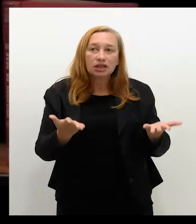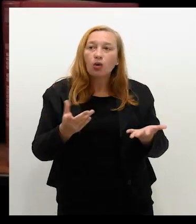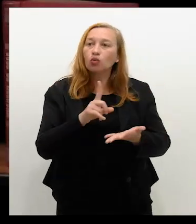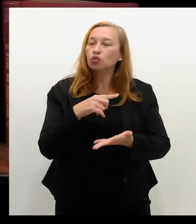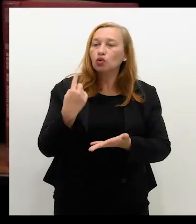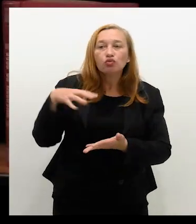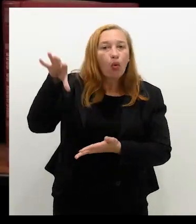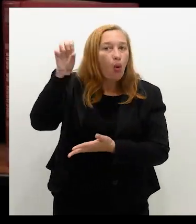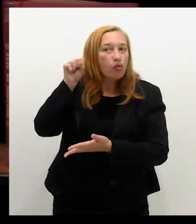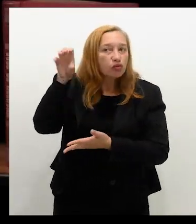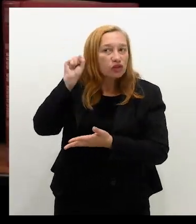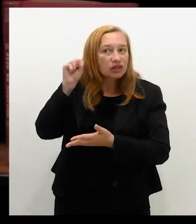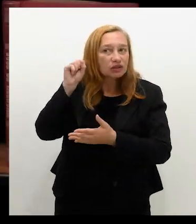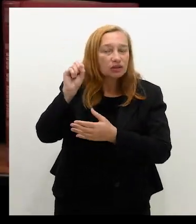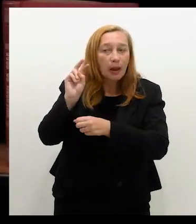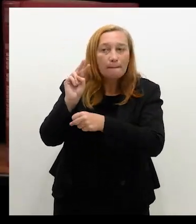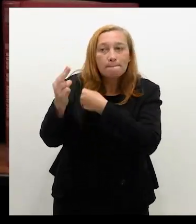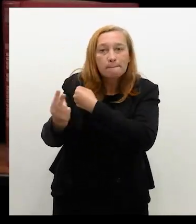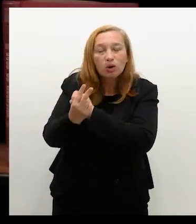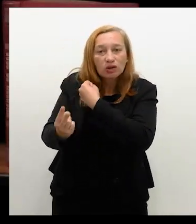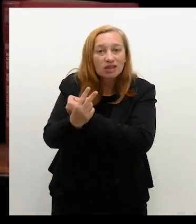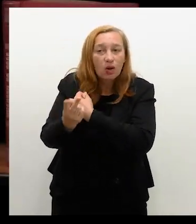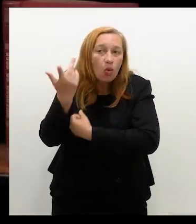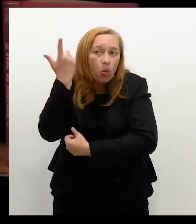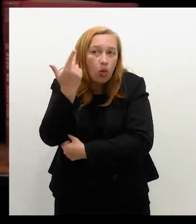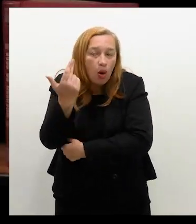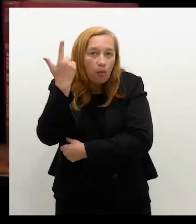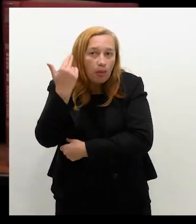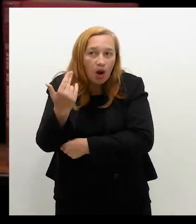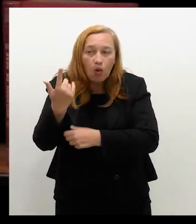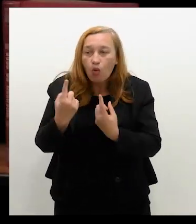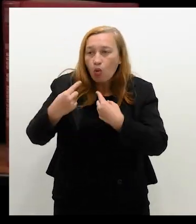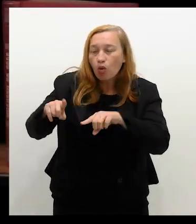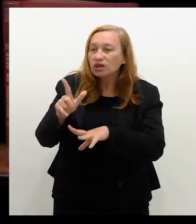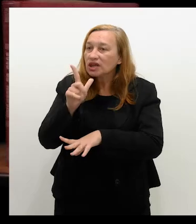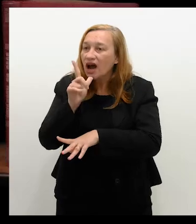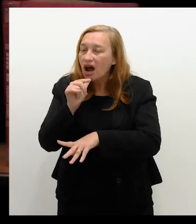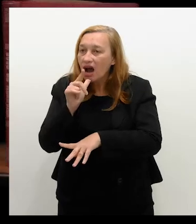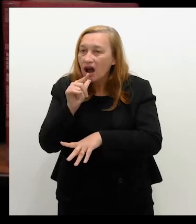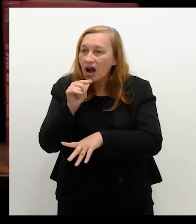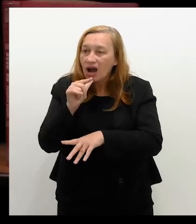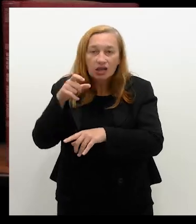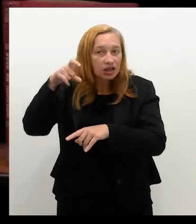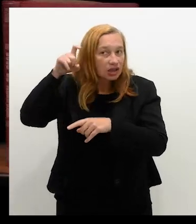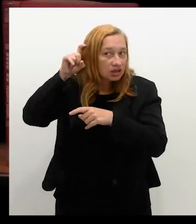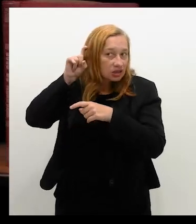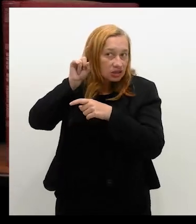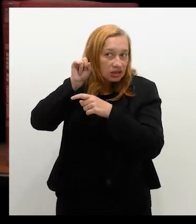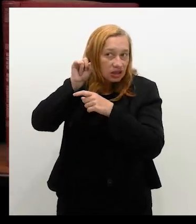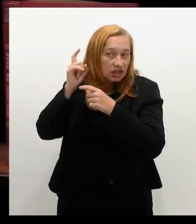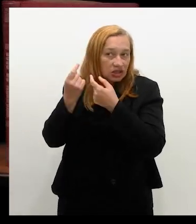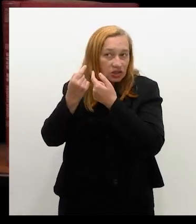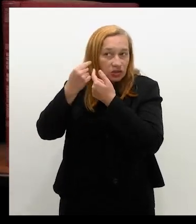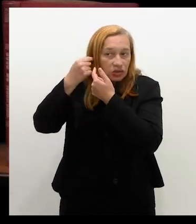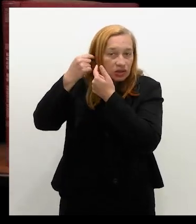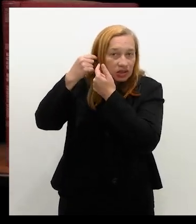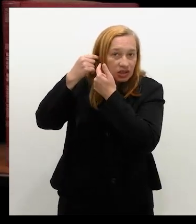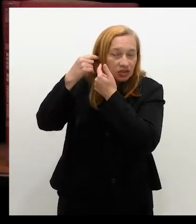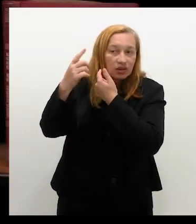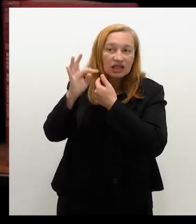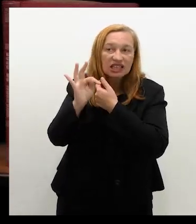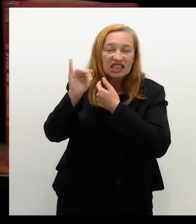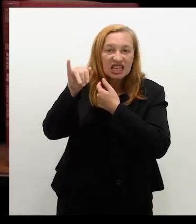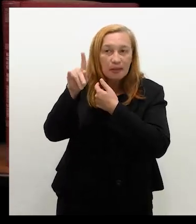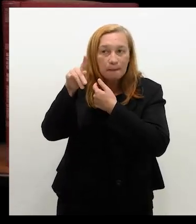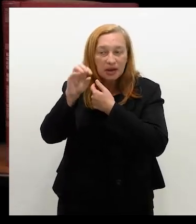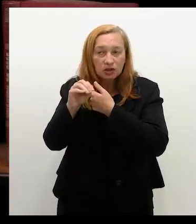nosso ouvido, ele basicamente ele tem proteção natural contra a água. Então, o formato do conduto auditivo, que é esse canalzinho que chega no tímpano, faz com